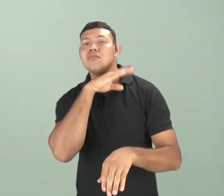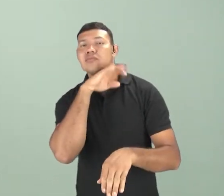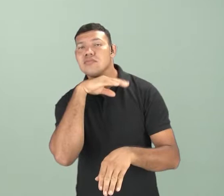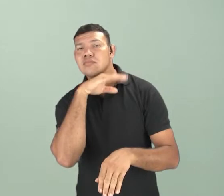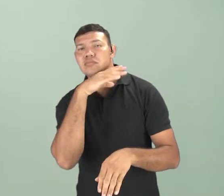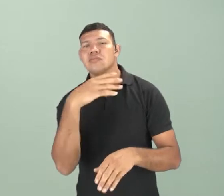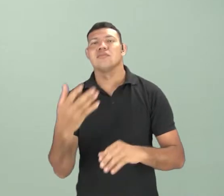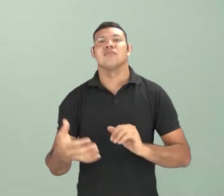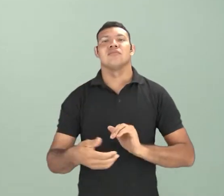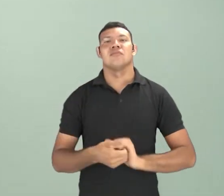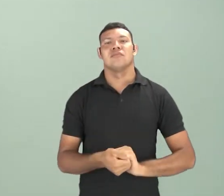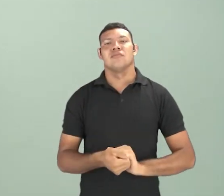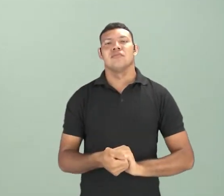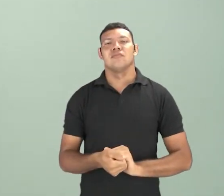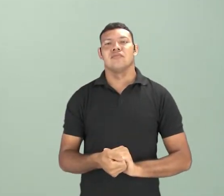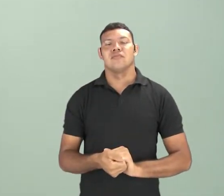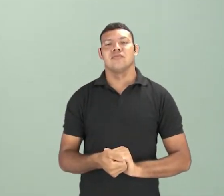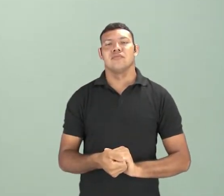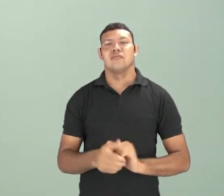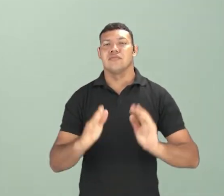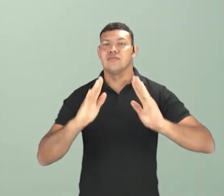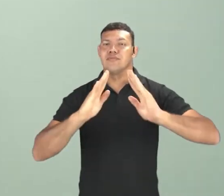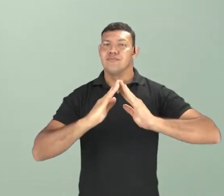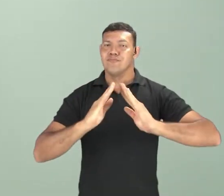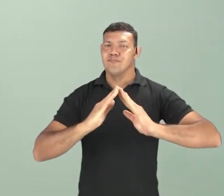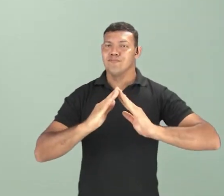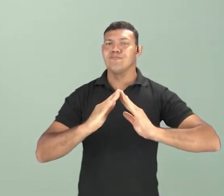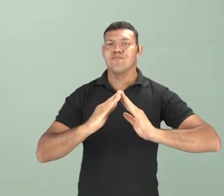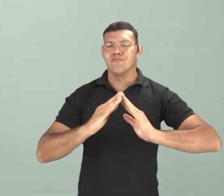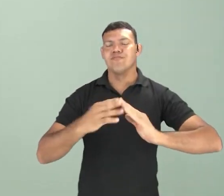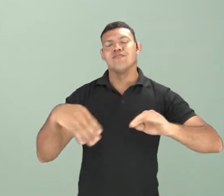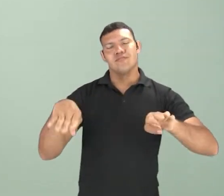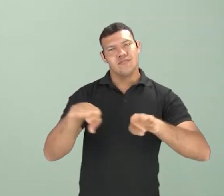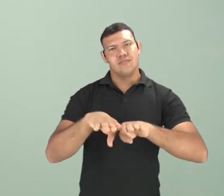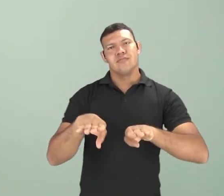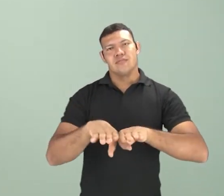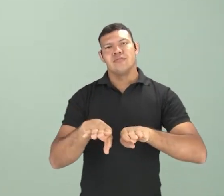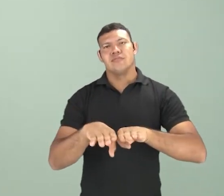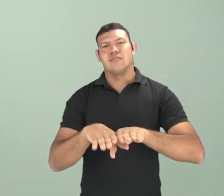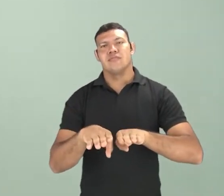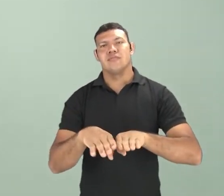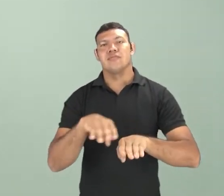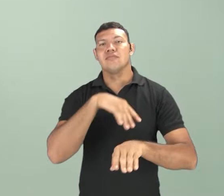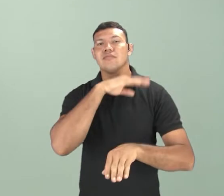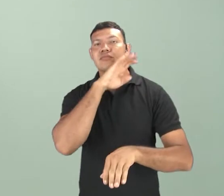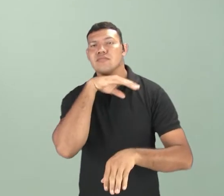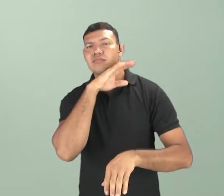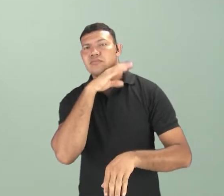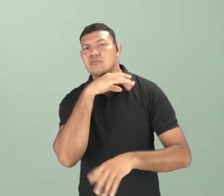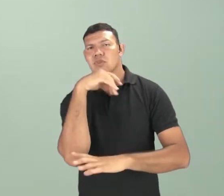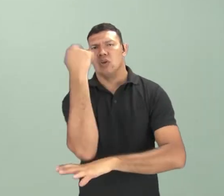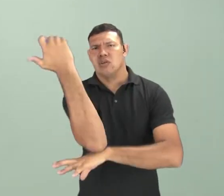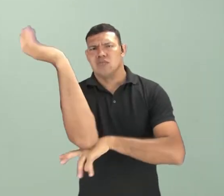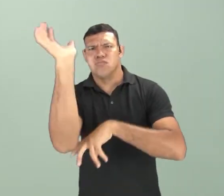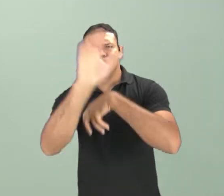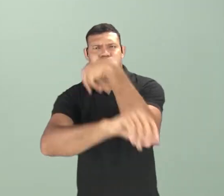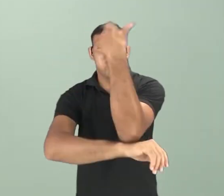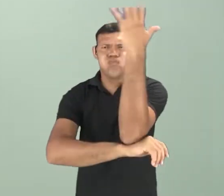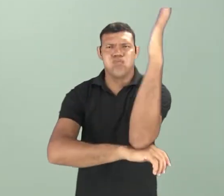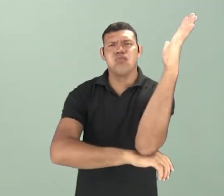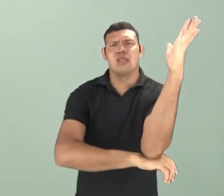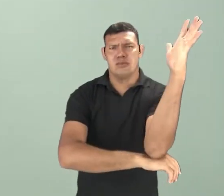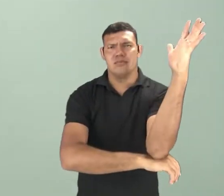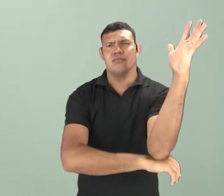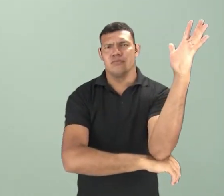né, os animais domésticos, como também, né, nós temos os animais selvagens, que ficam nas